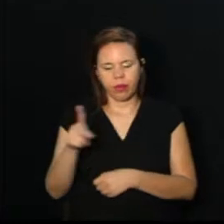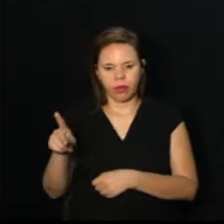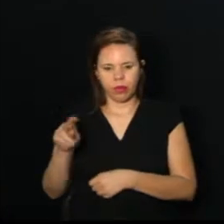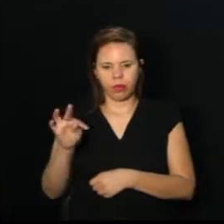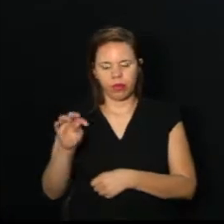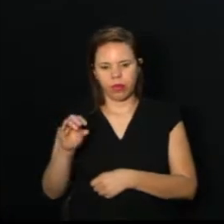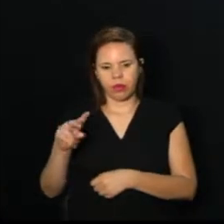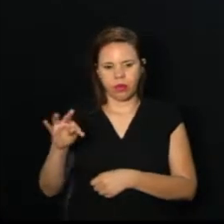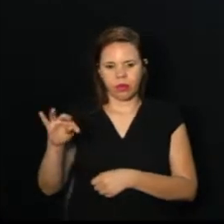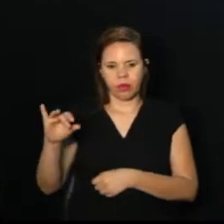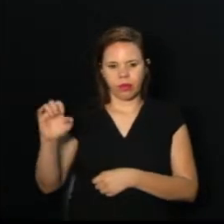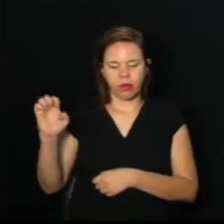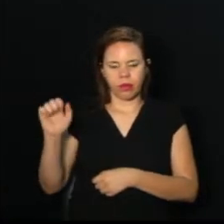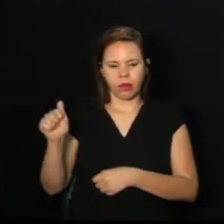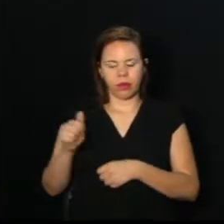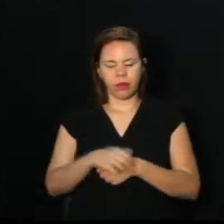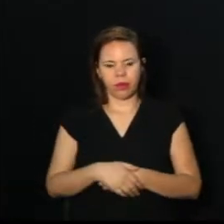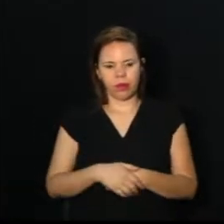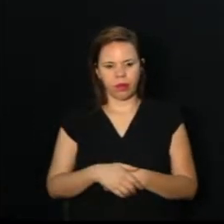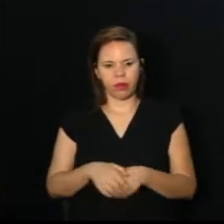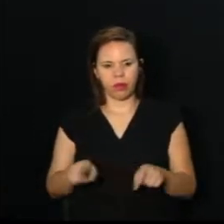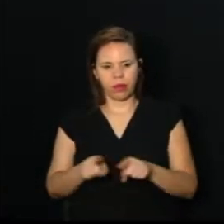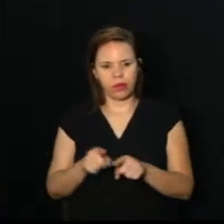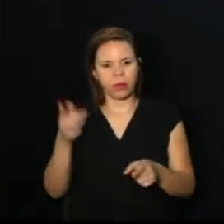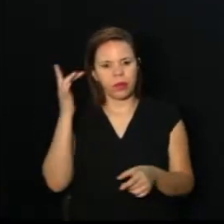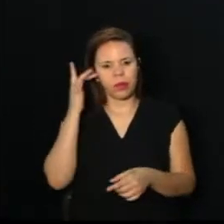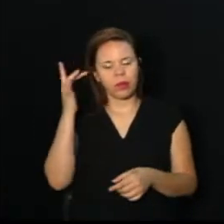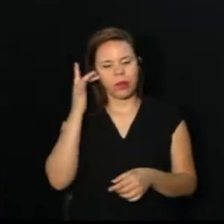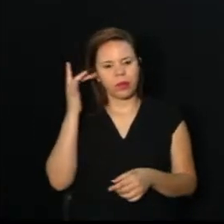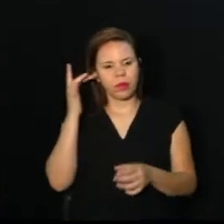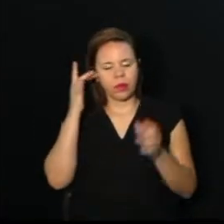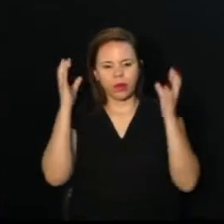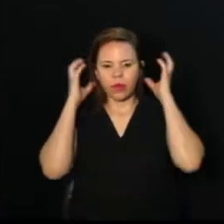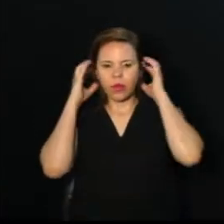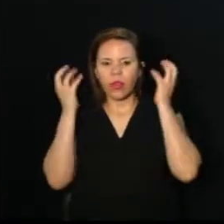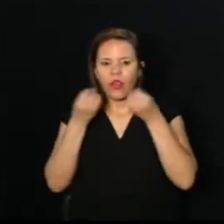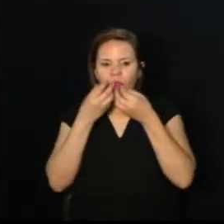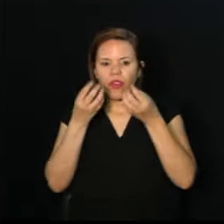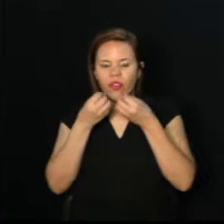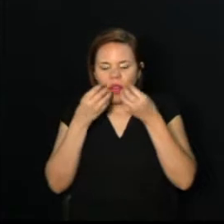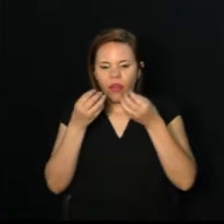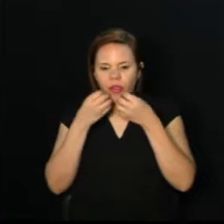Tatiana Riesch. Imaturidade fonológica,